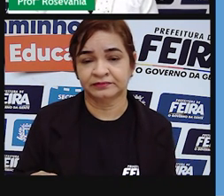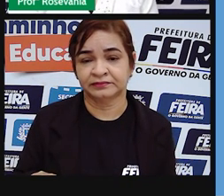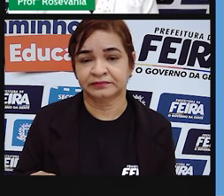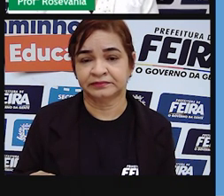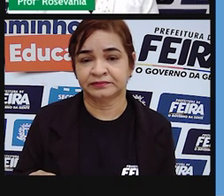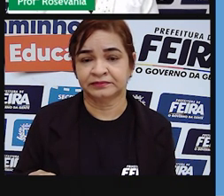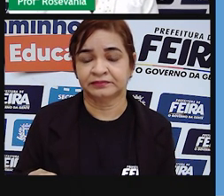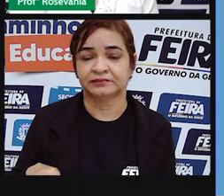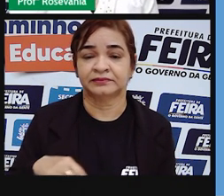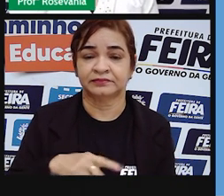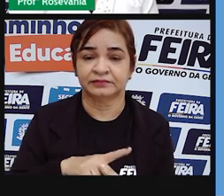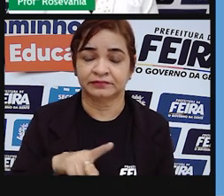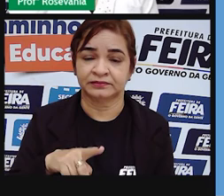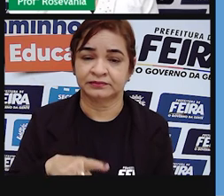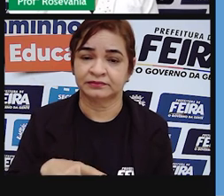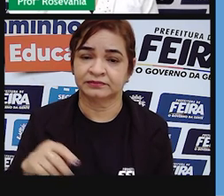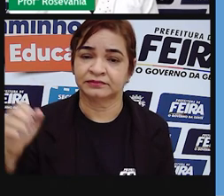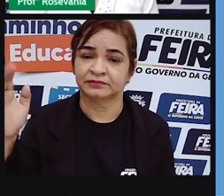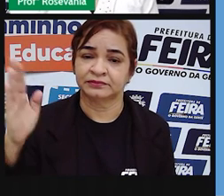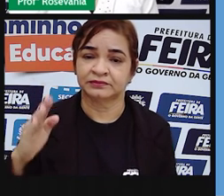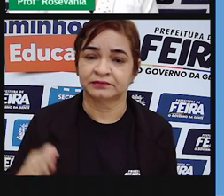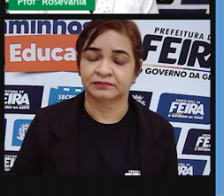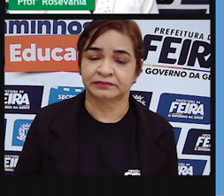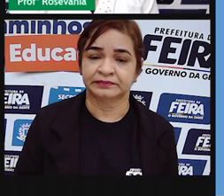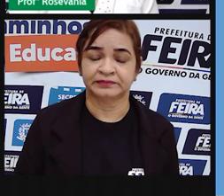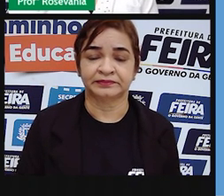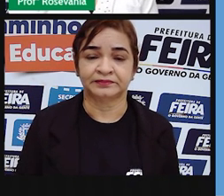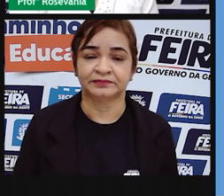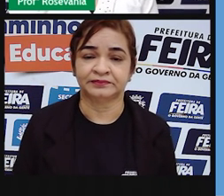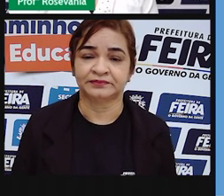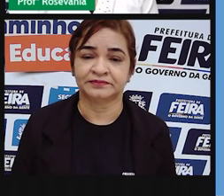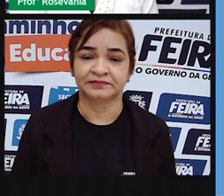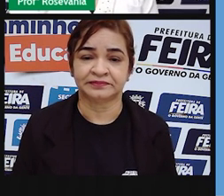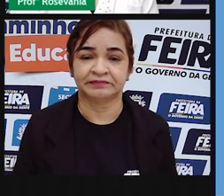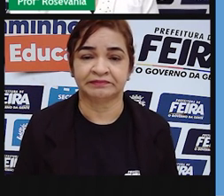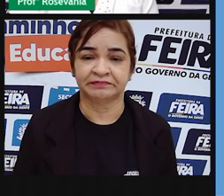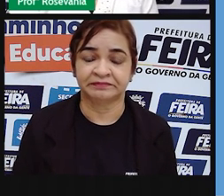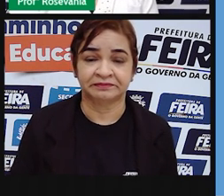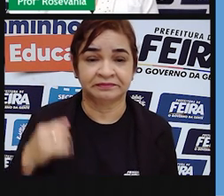né? Que aí entre os chineses,